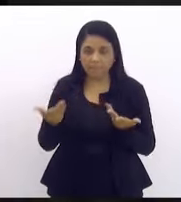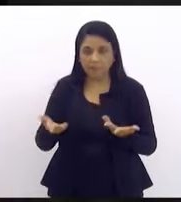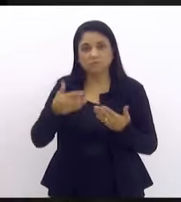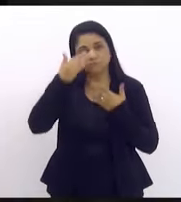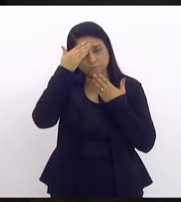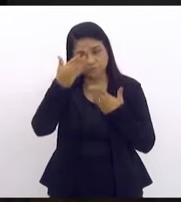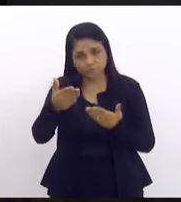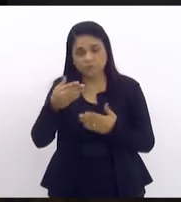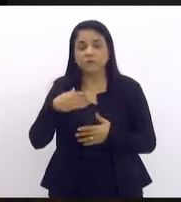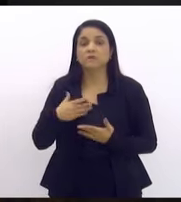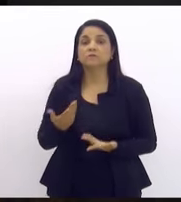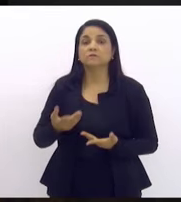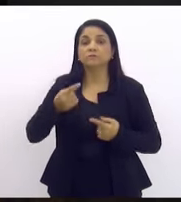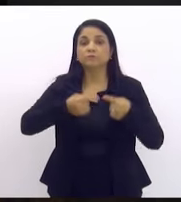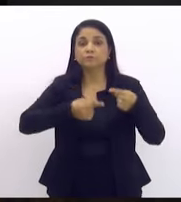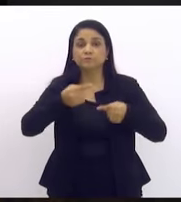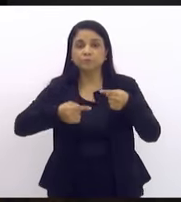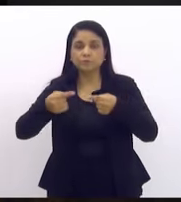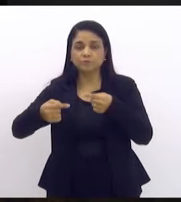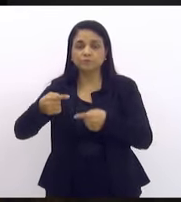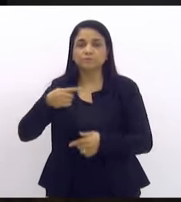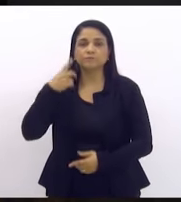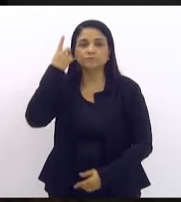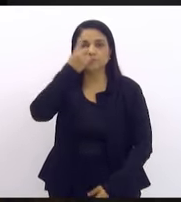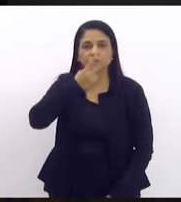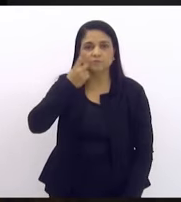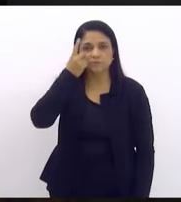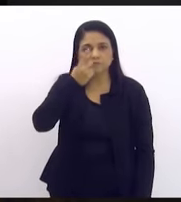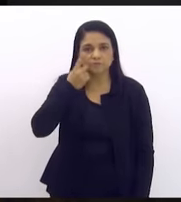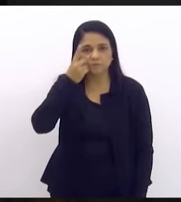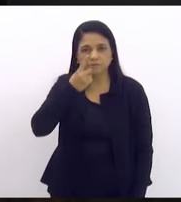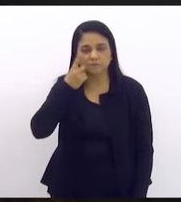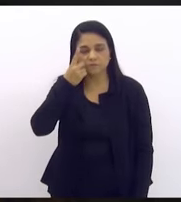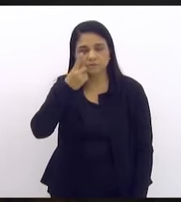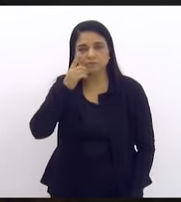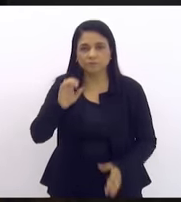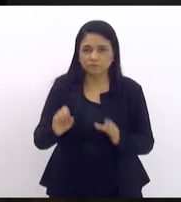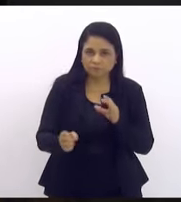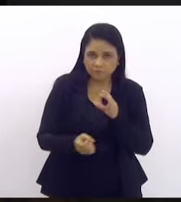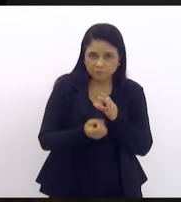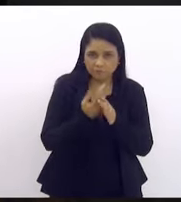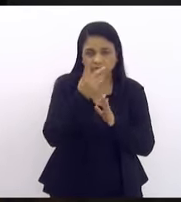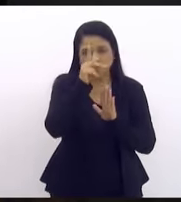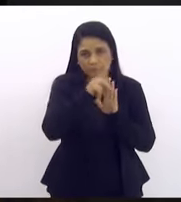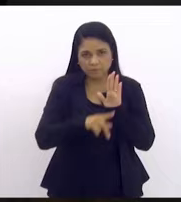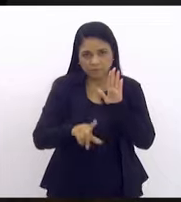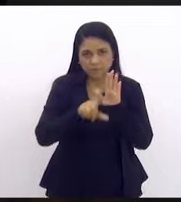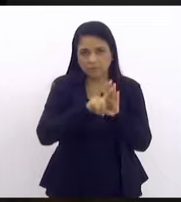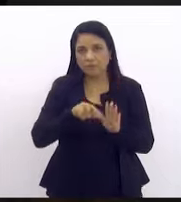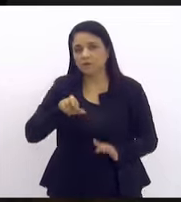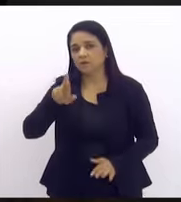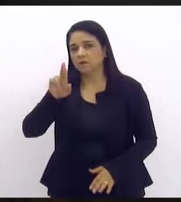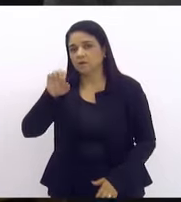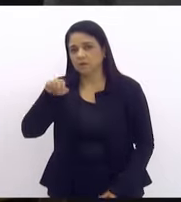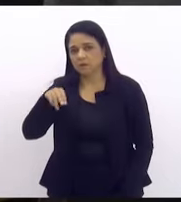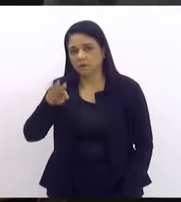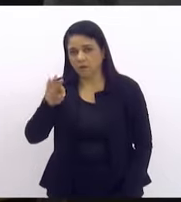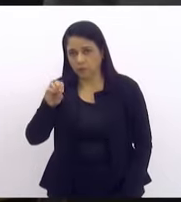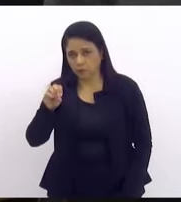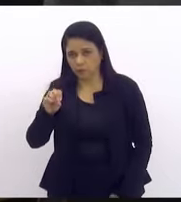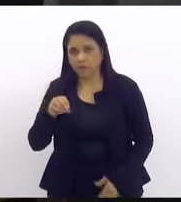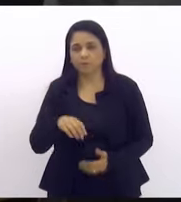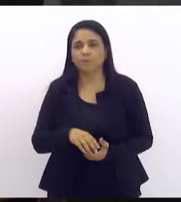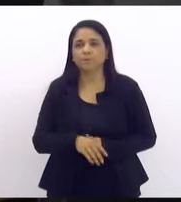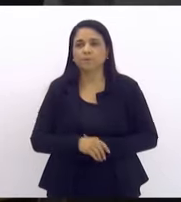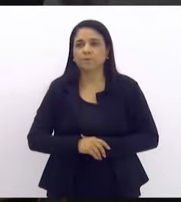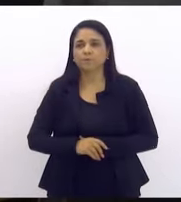Luiz Paulo. Para discutir, deputado autor do PL, Renato Miranda.